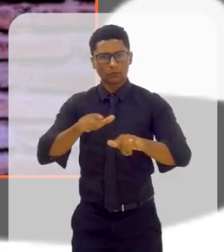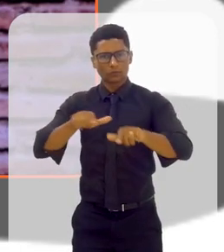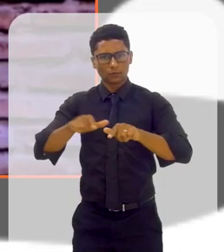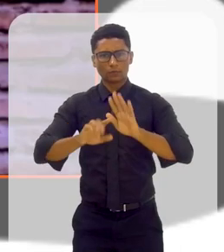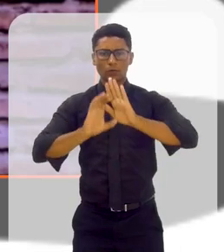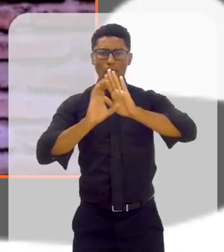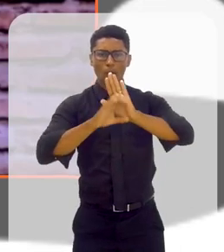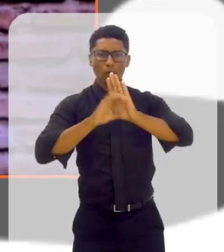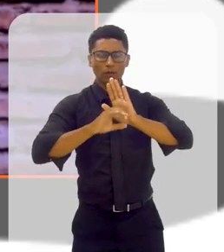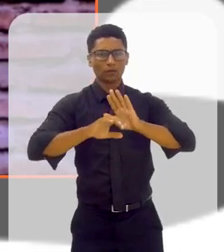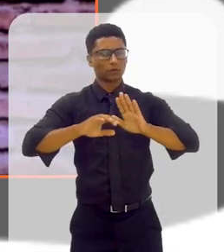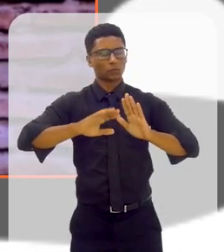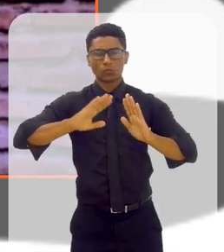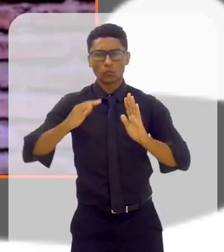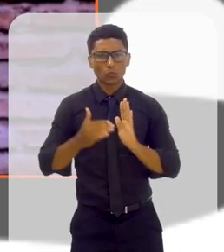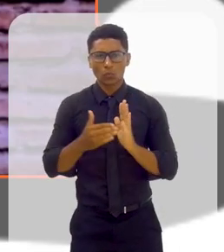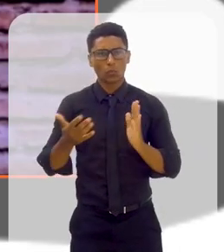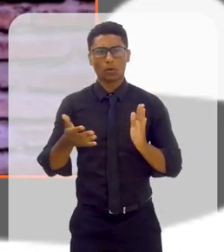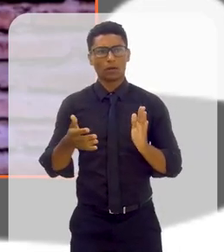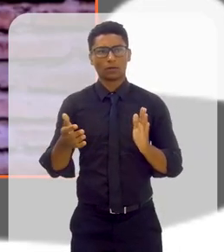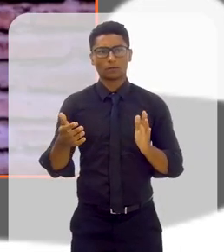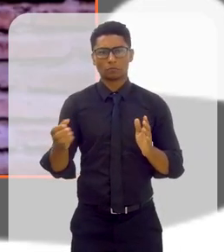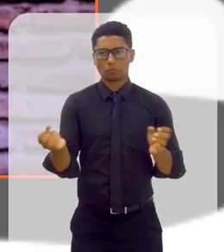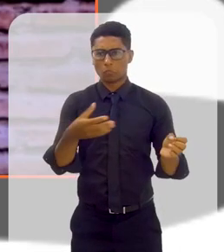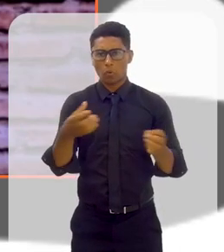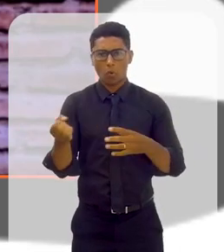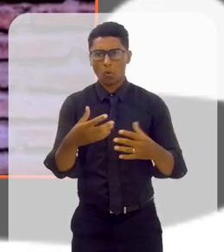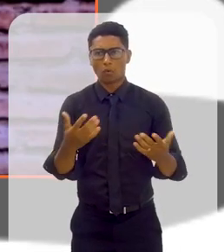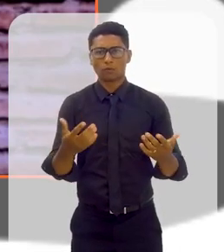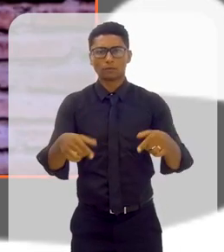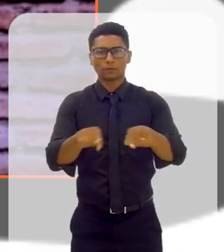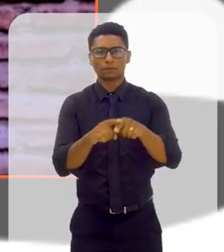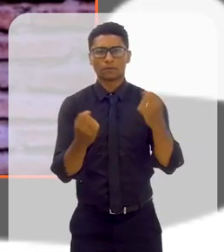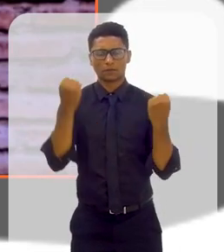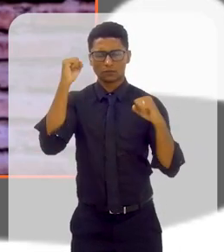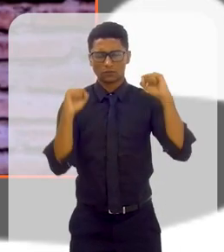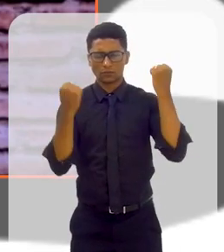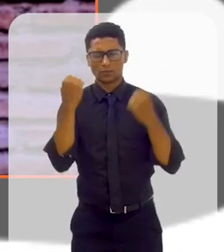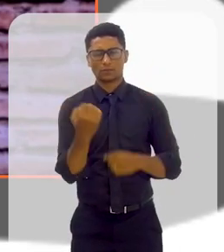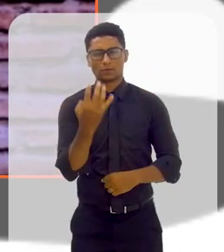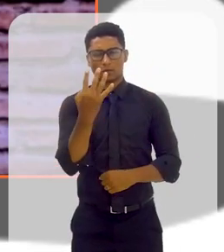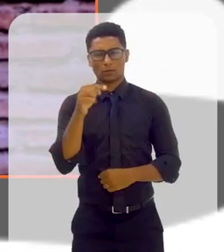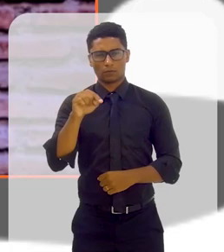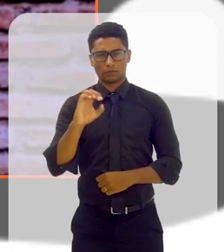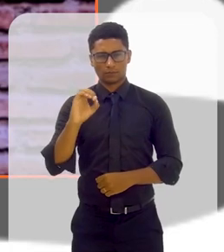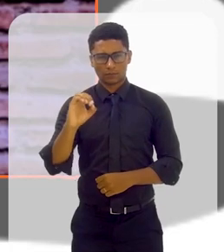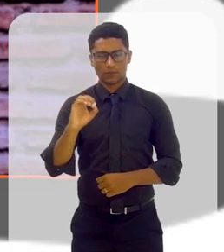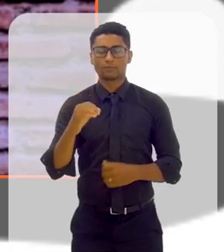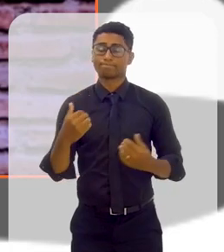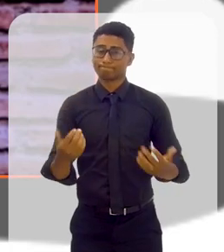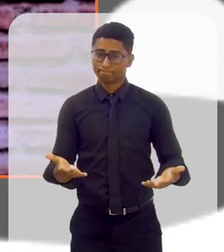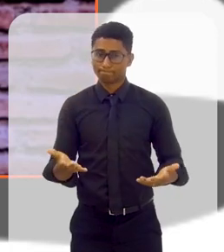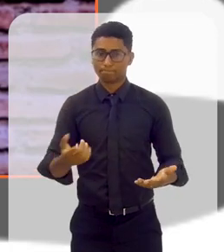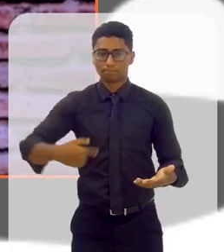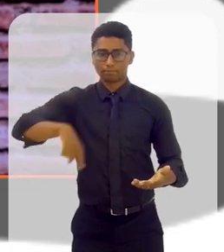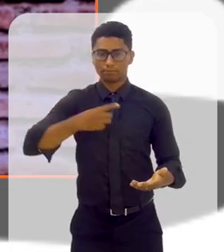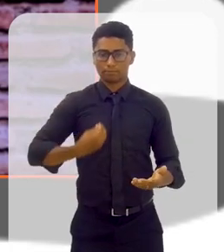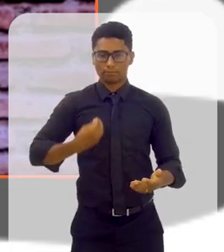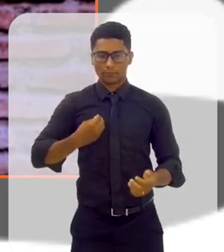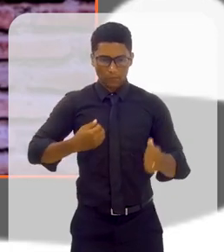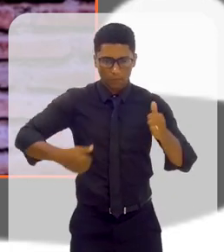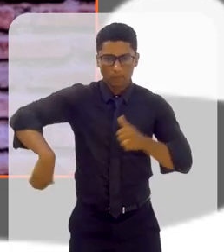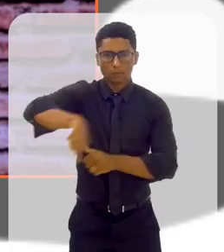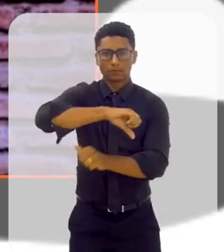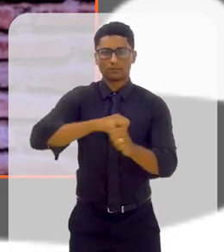conceito, toda a questão da inovação, da indústria 4.0, que sem dúvida nenhuma veio e mudou as nossas vidas,